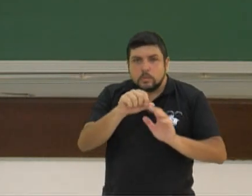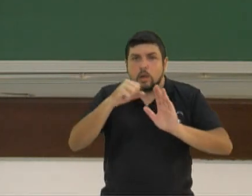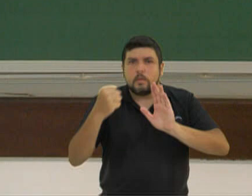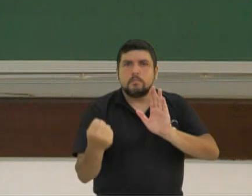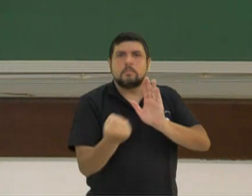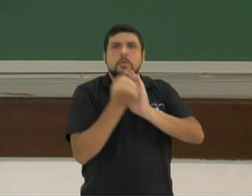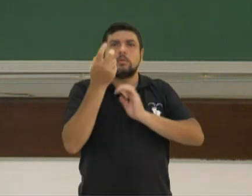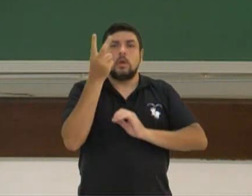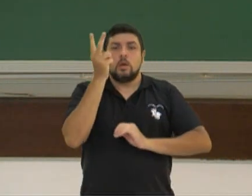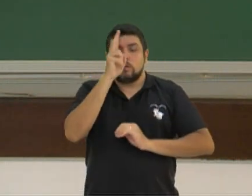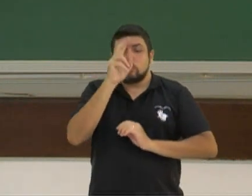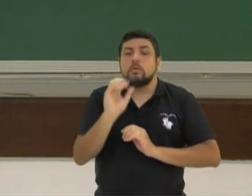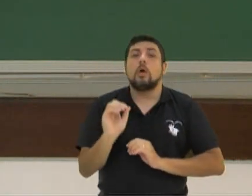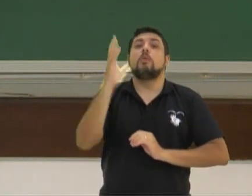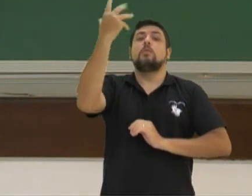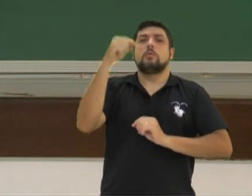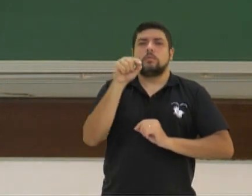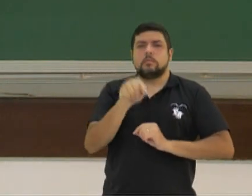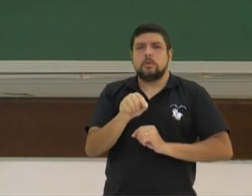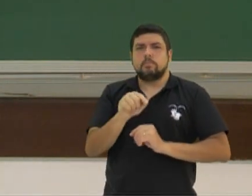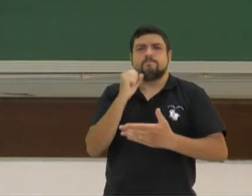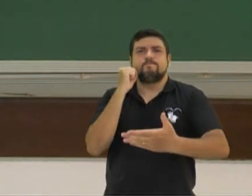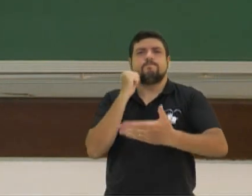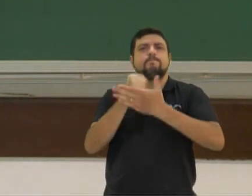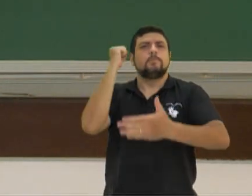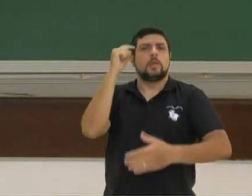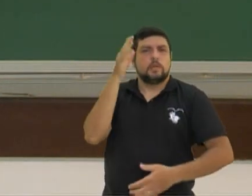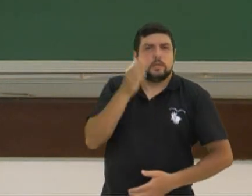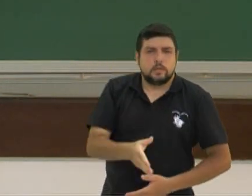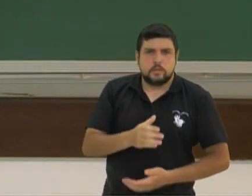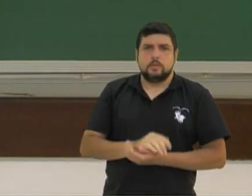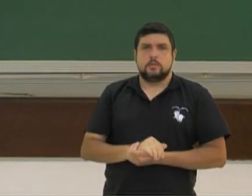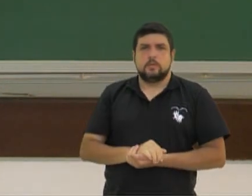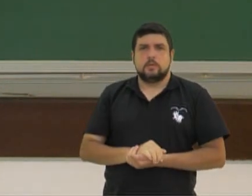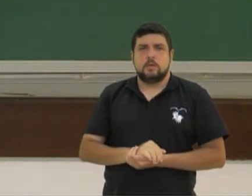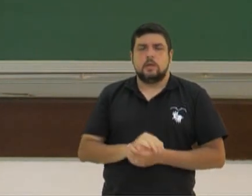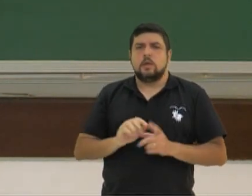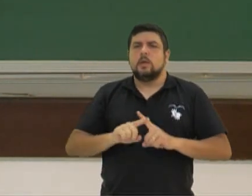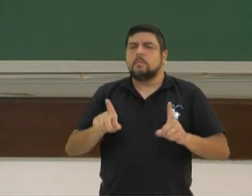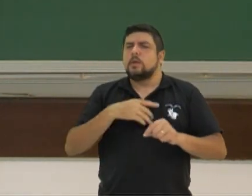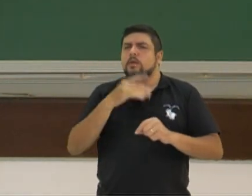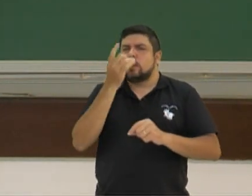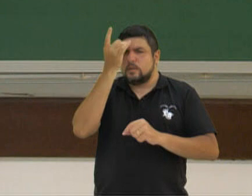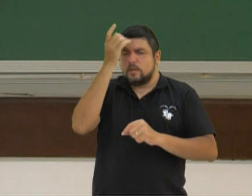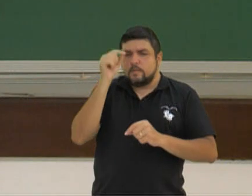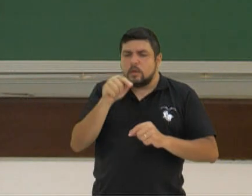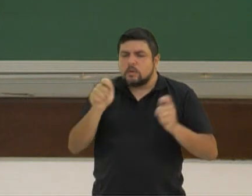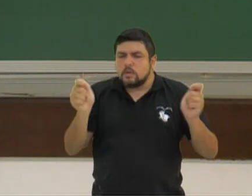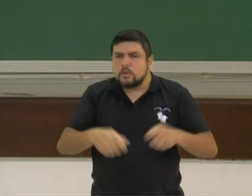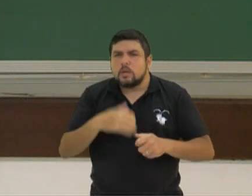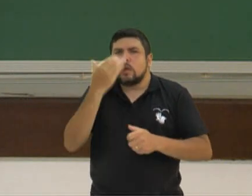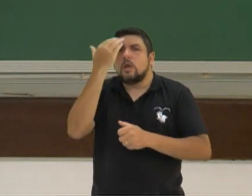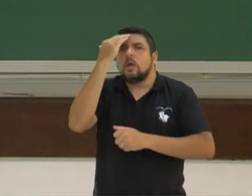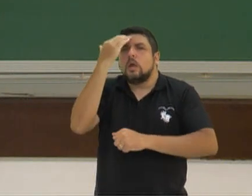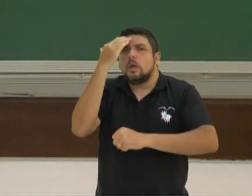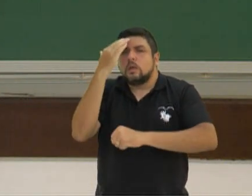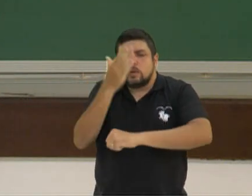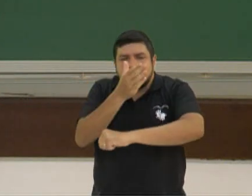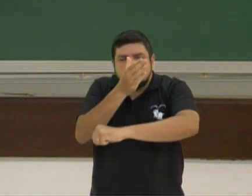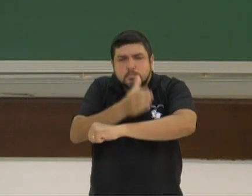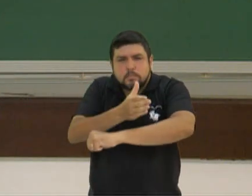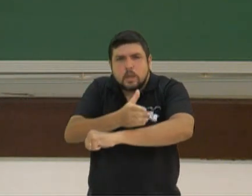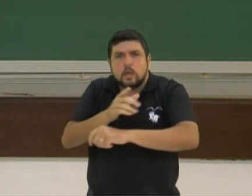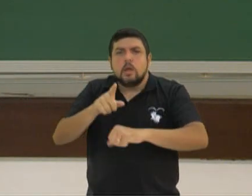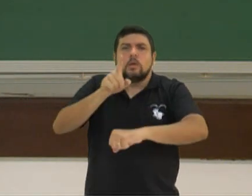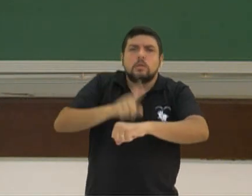acabar levando a algumas datações. Mas tudo isso serve para facilitar o entendimento de vocês, para vocês